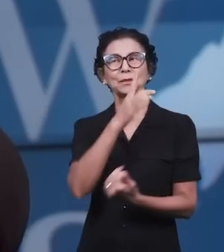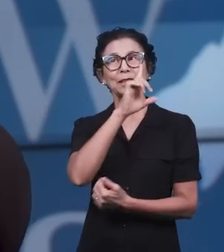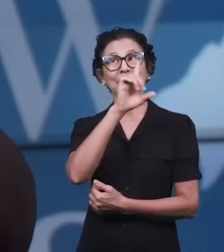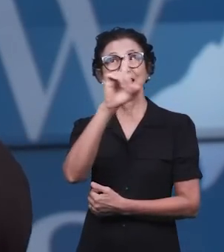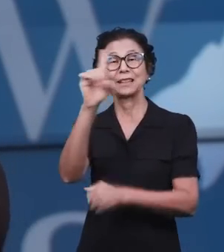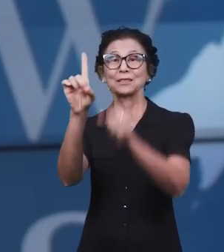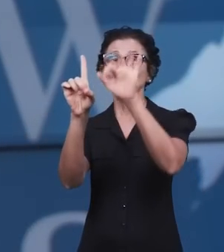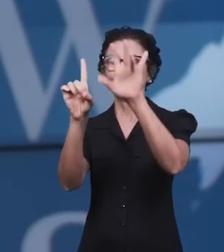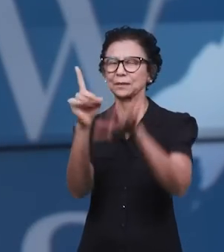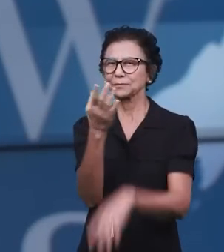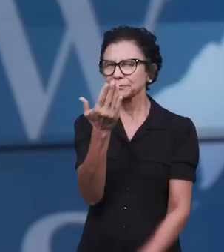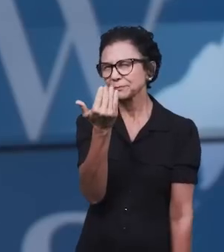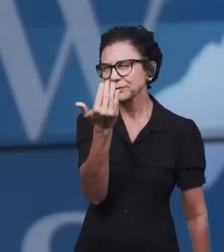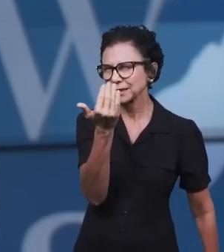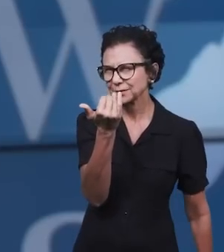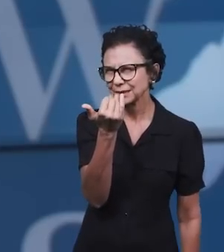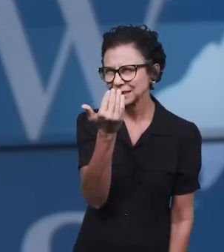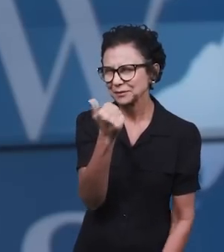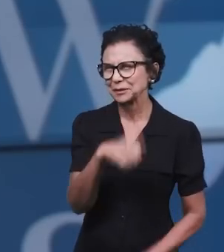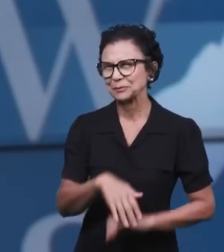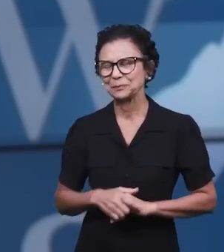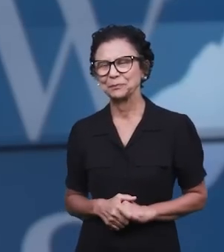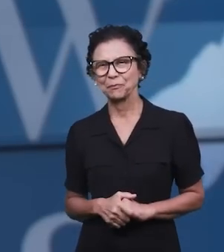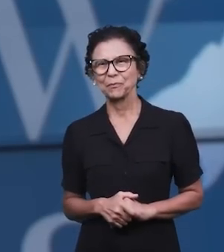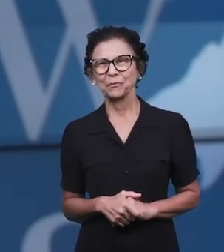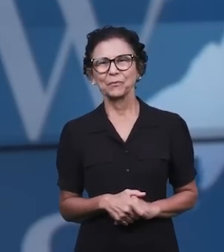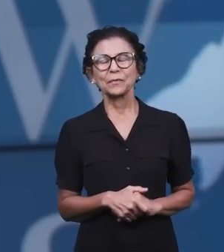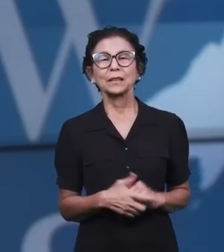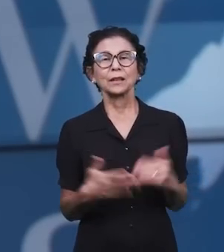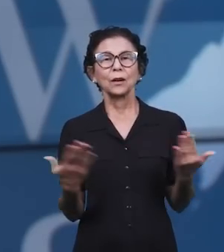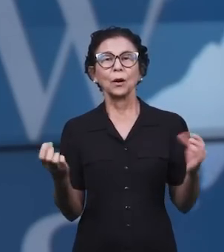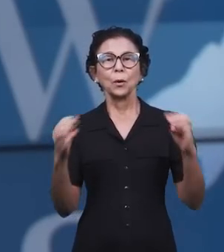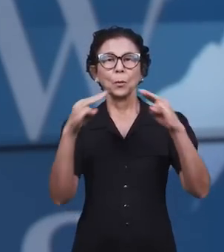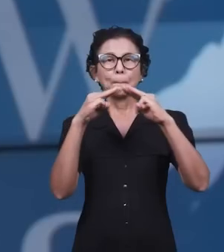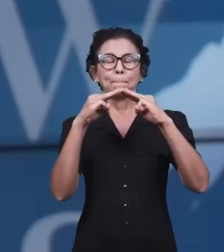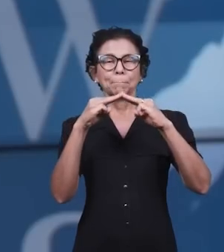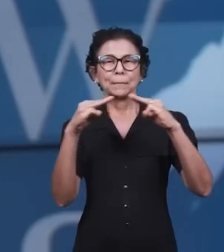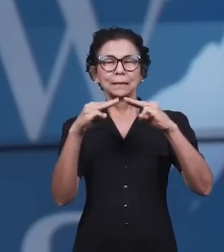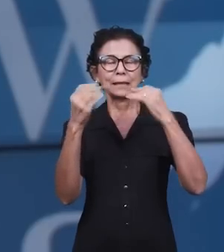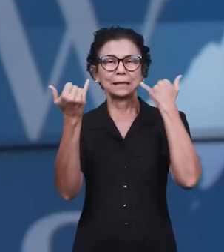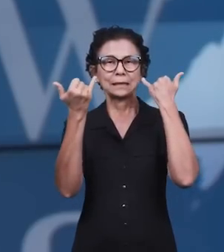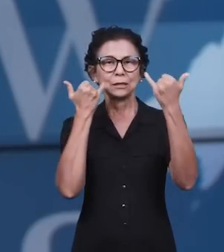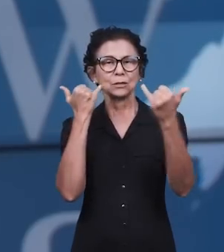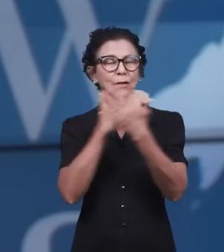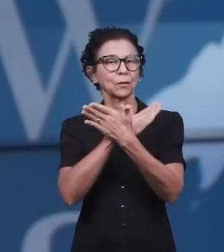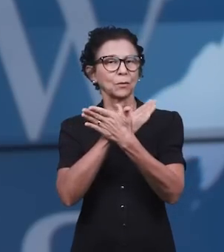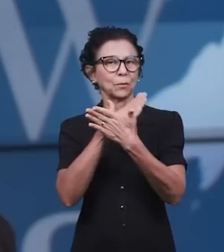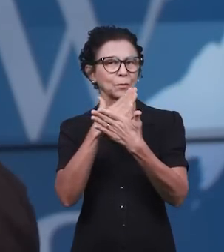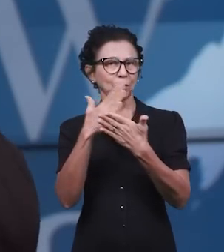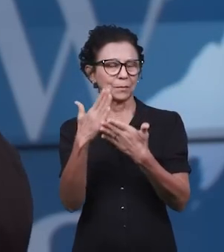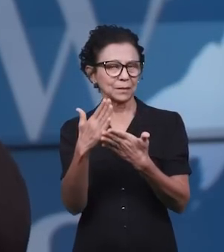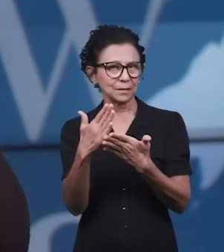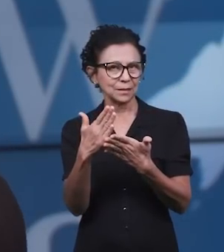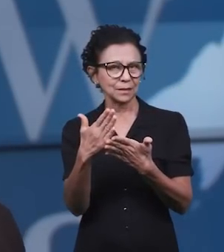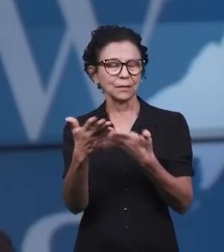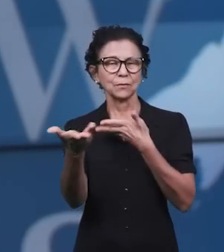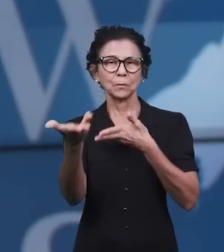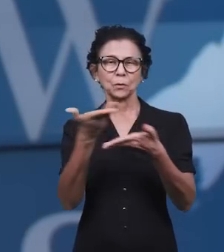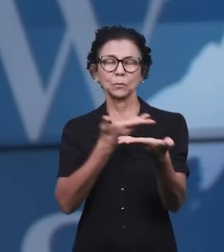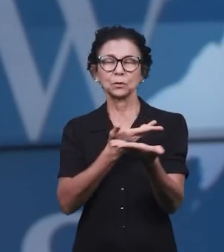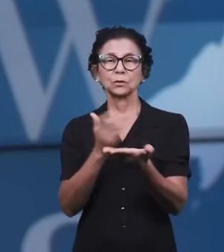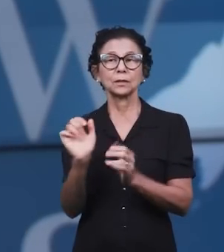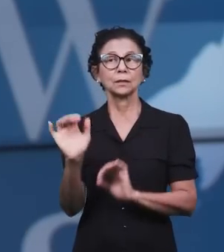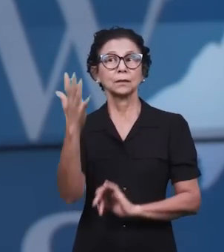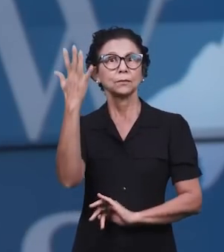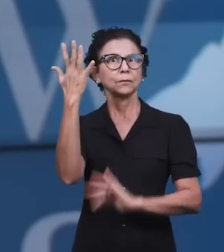vem cá, chega mais perto. A partir de agora o Manaí News está entrando no ar e nós vamos compartilhar com você vários